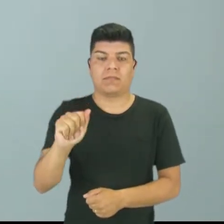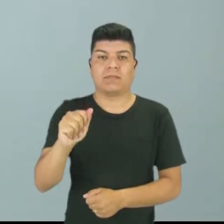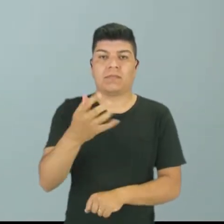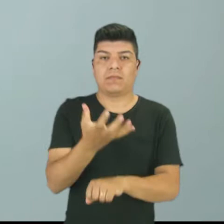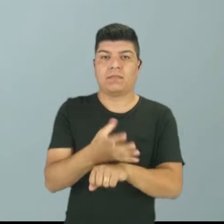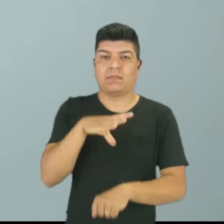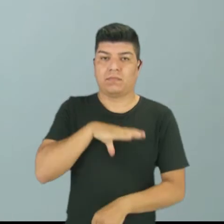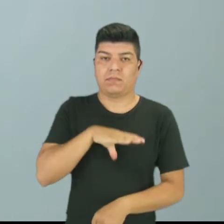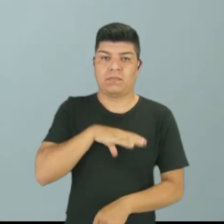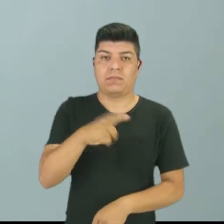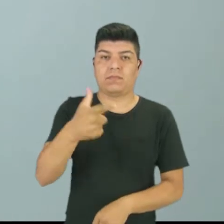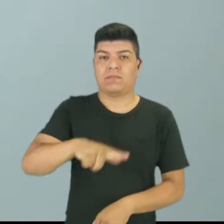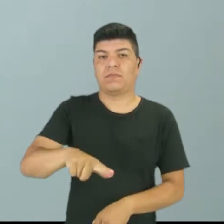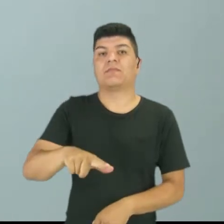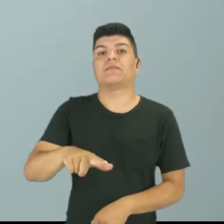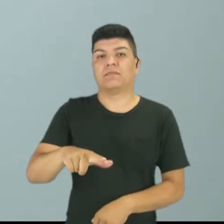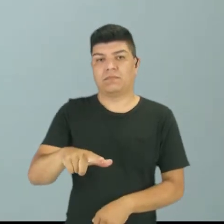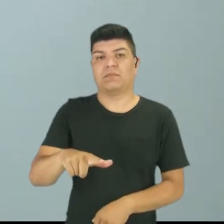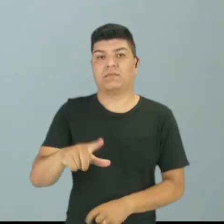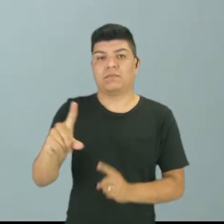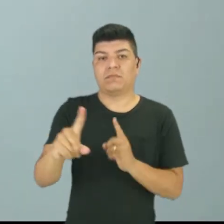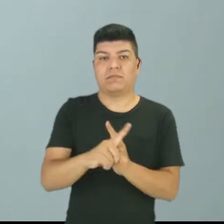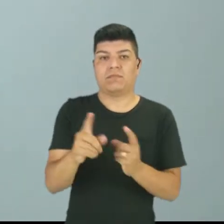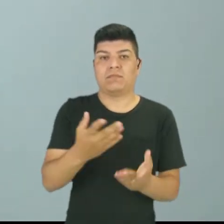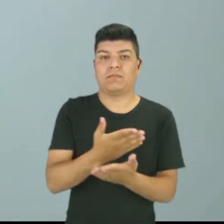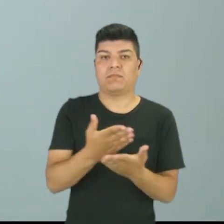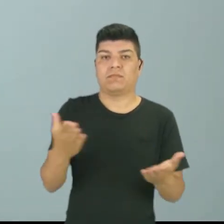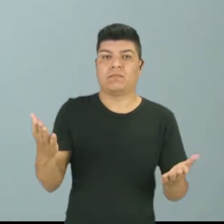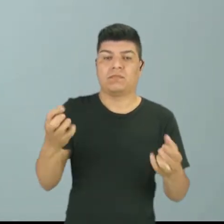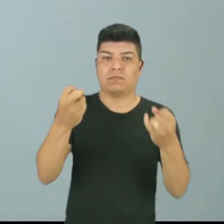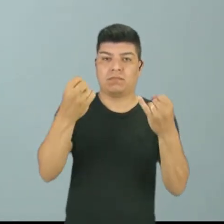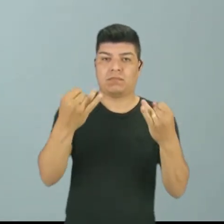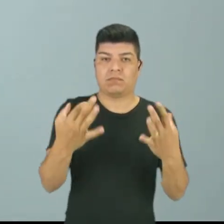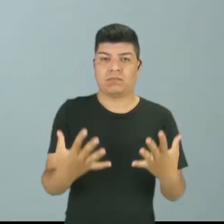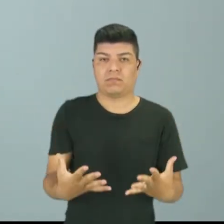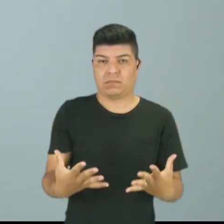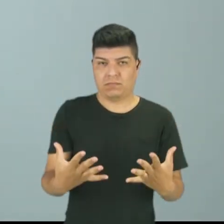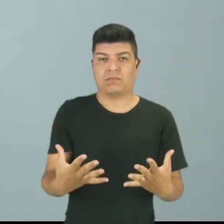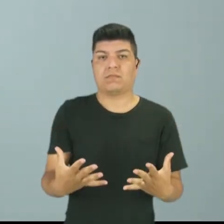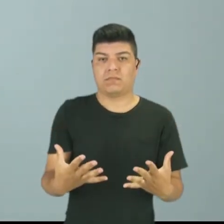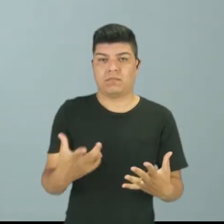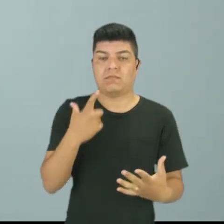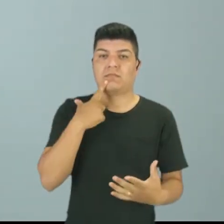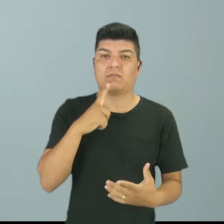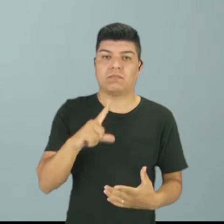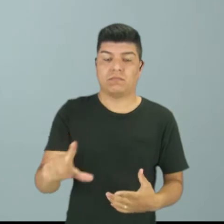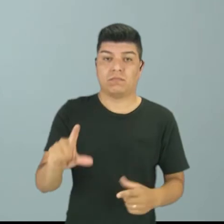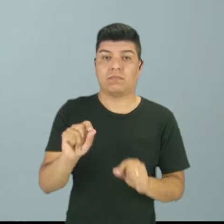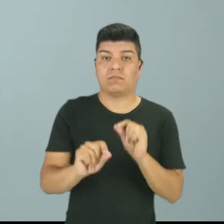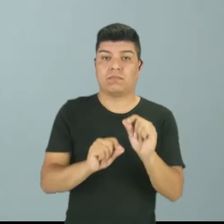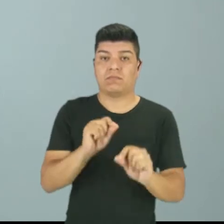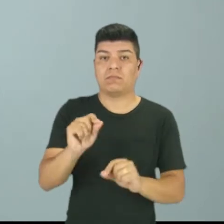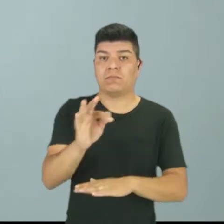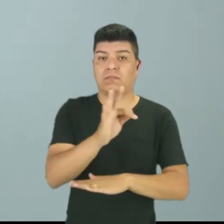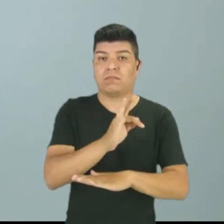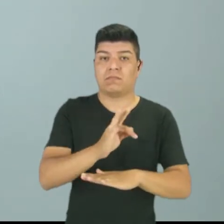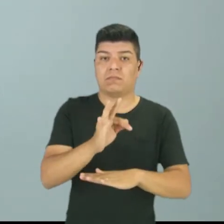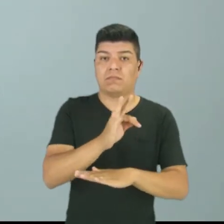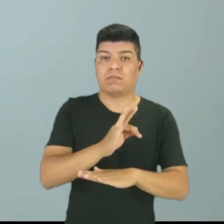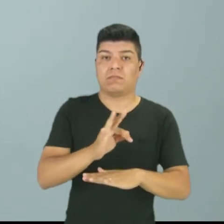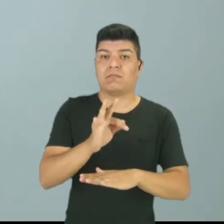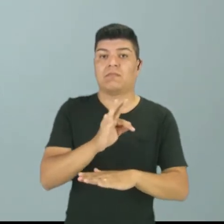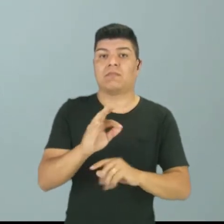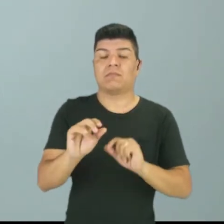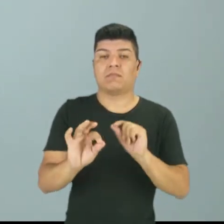Portuguesa, e mais uma vez aqui encontrando com vocês para falar do nosso idioma, do nosso itinerário formativo,